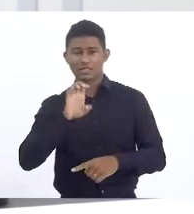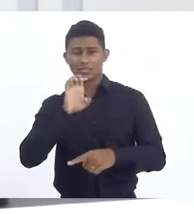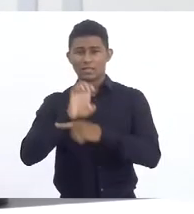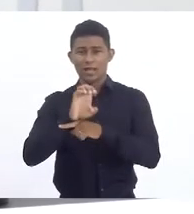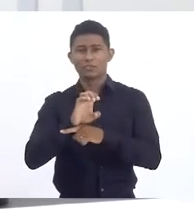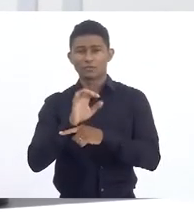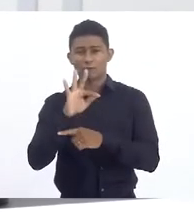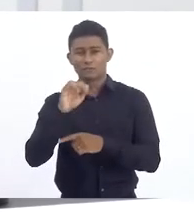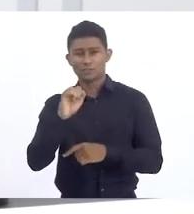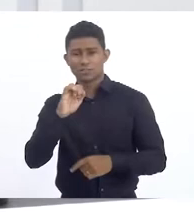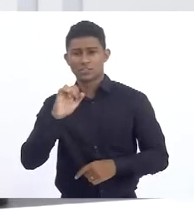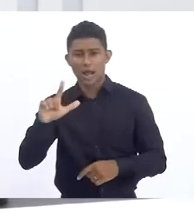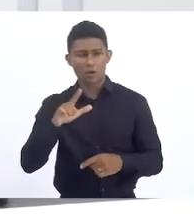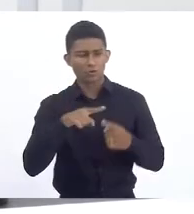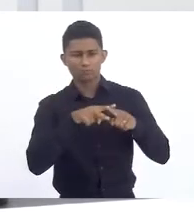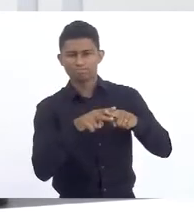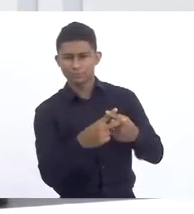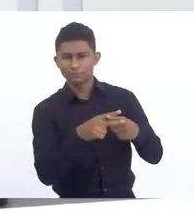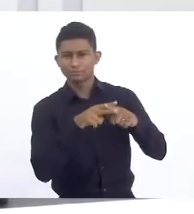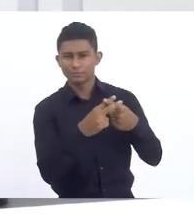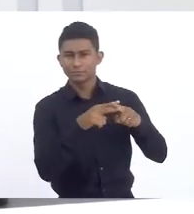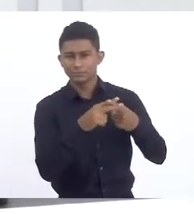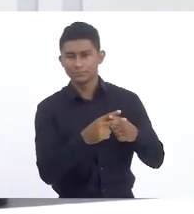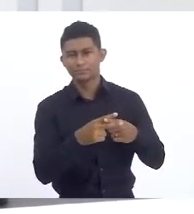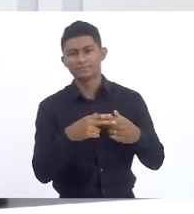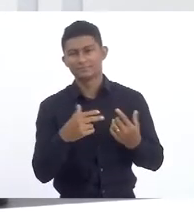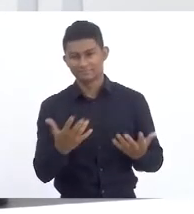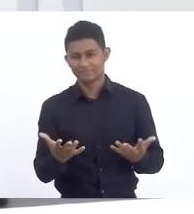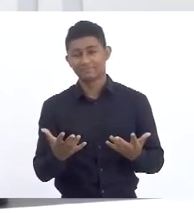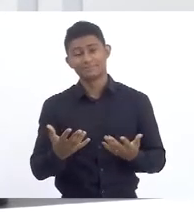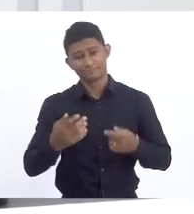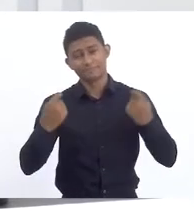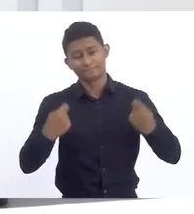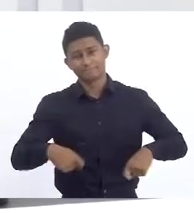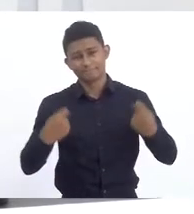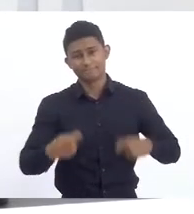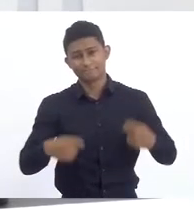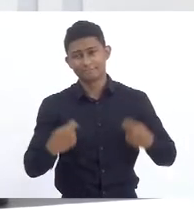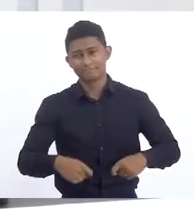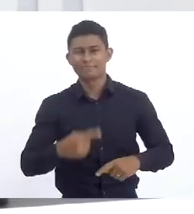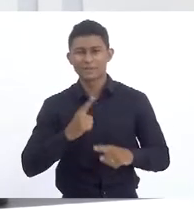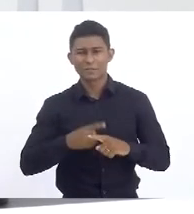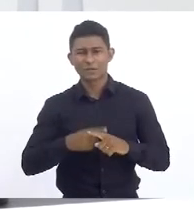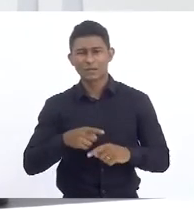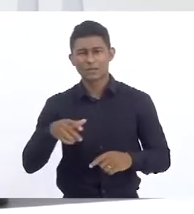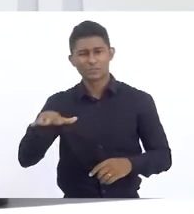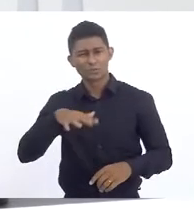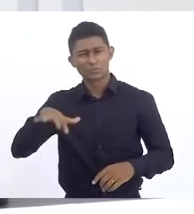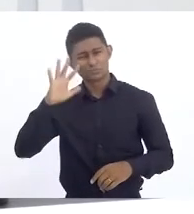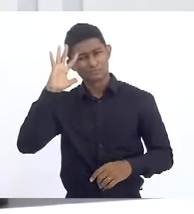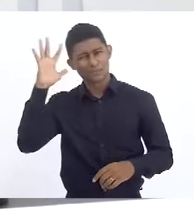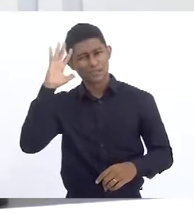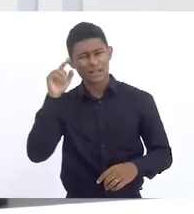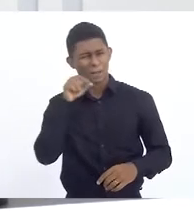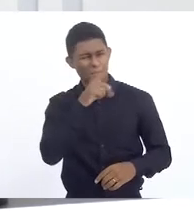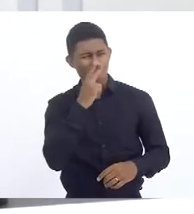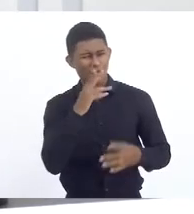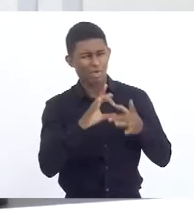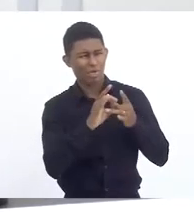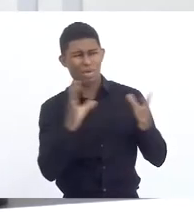Então, caberia isso para não ser tratado ele como uma coisa que está apartada dessa discussão maior.